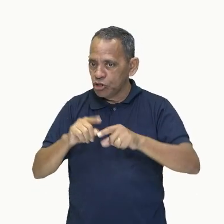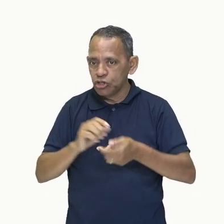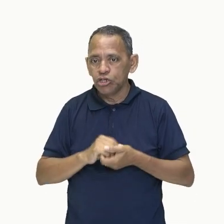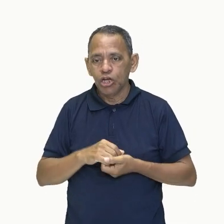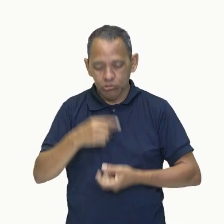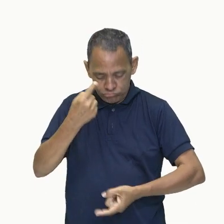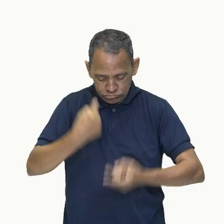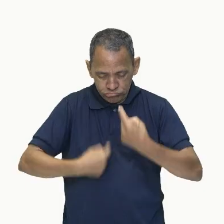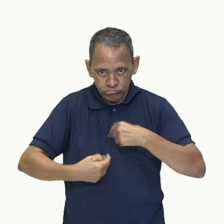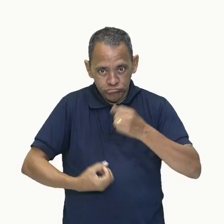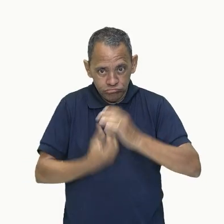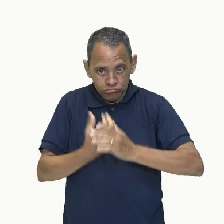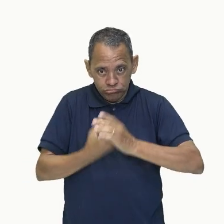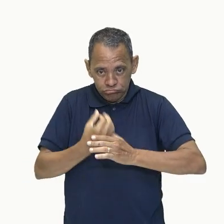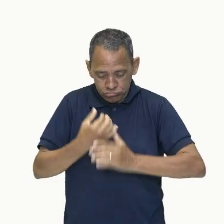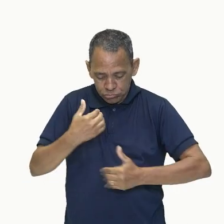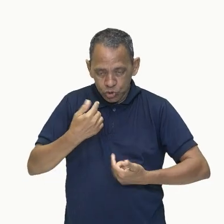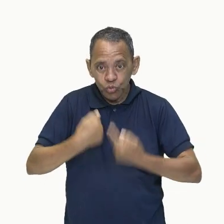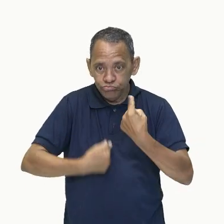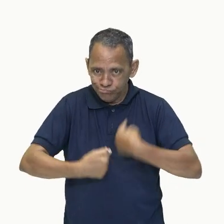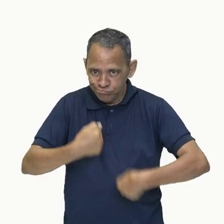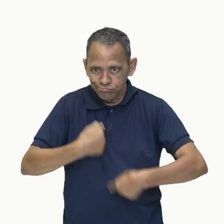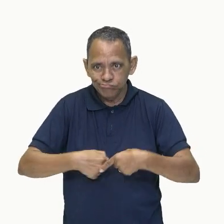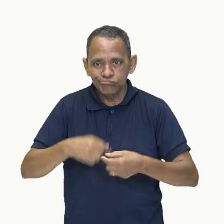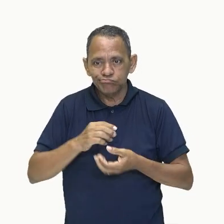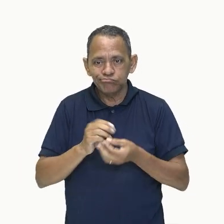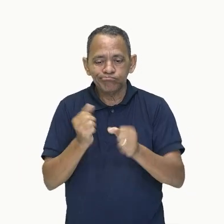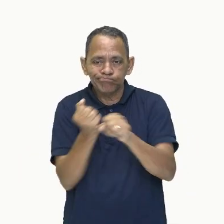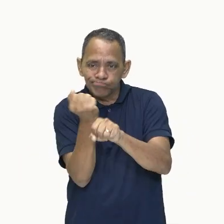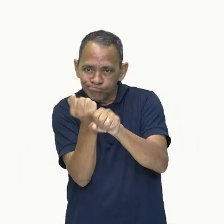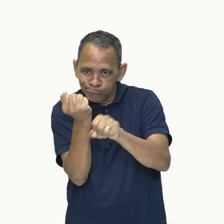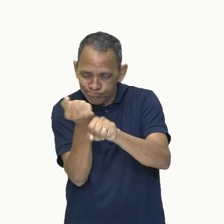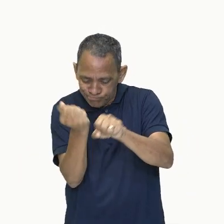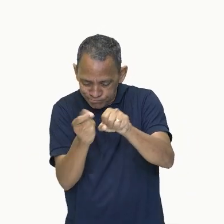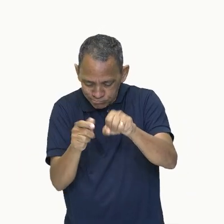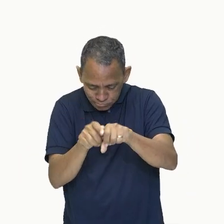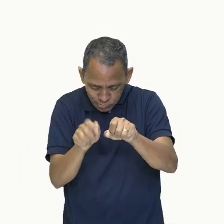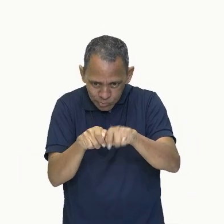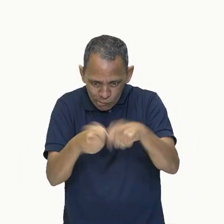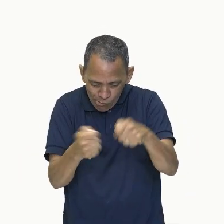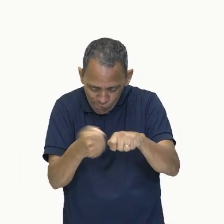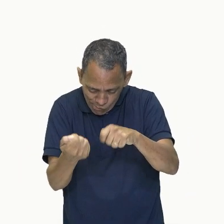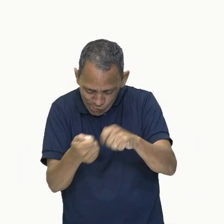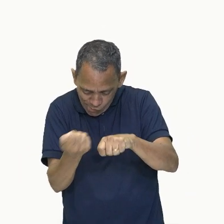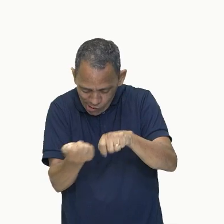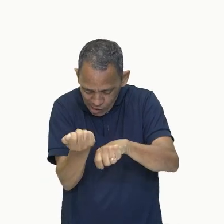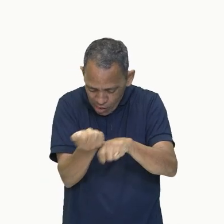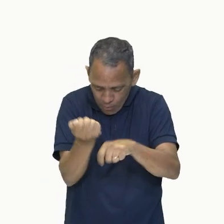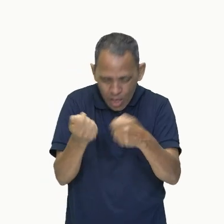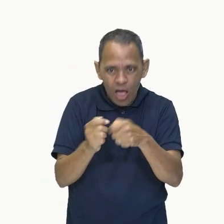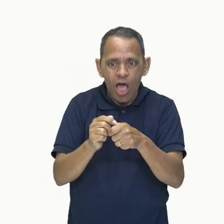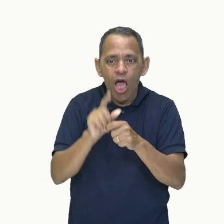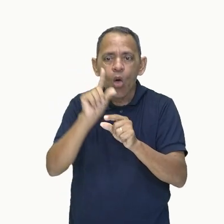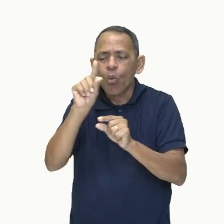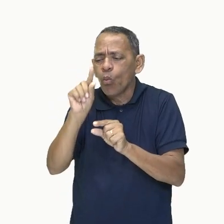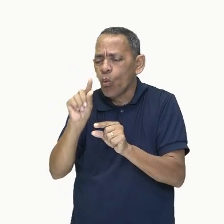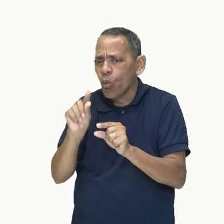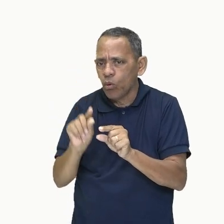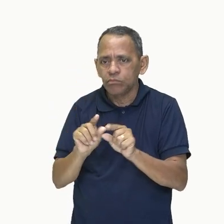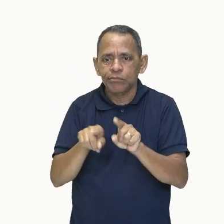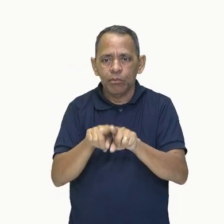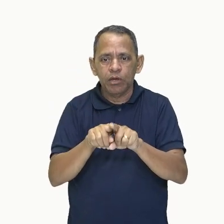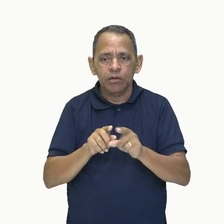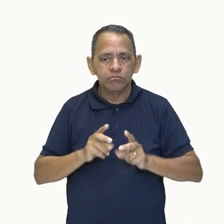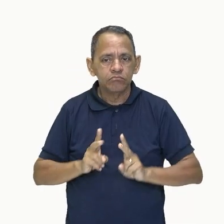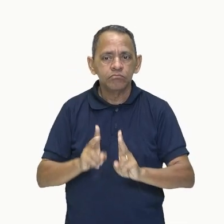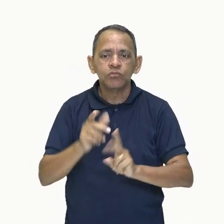proteínas, quebrando em fragmentos menores, tá? Continuando, um exemplo que eu